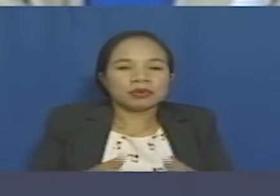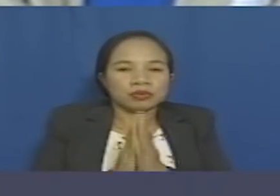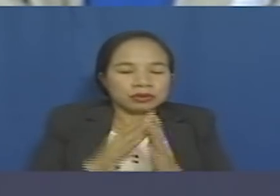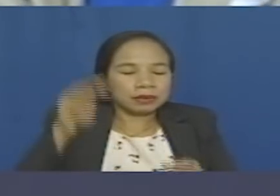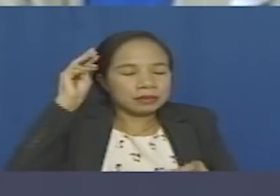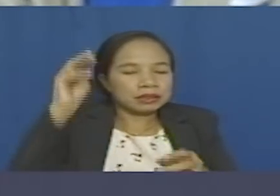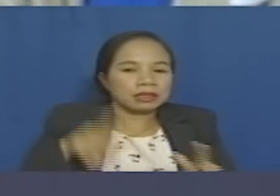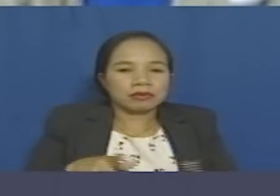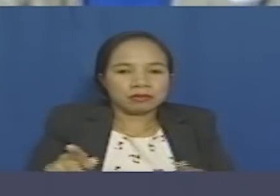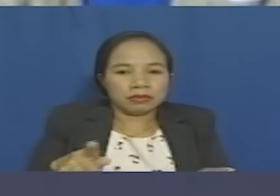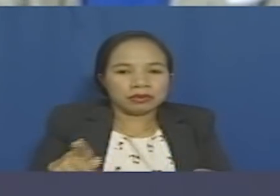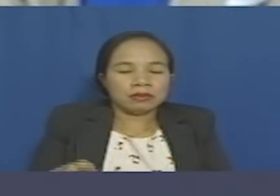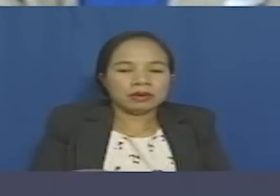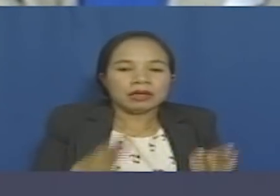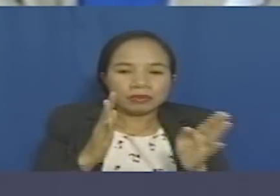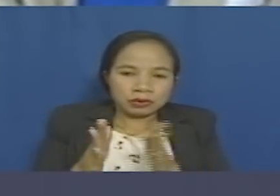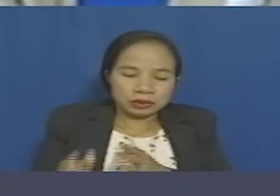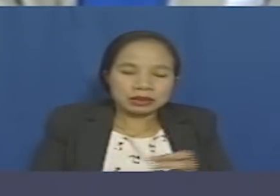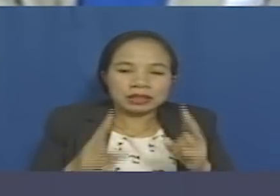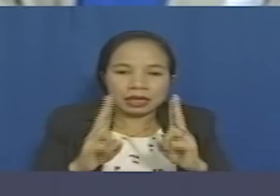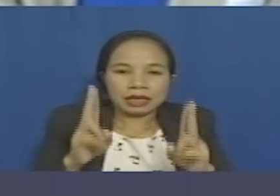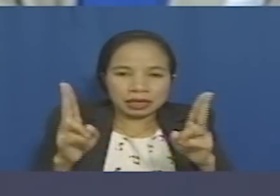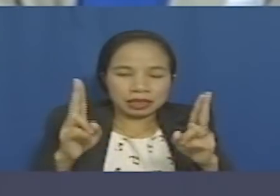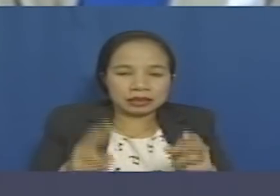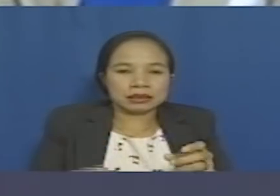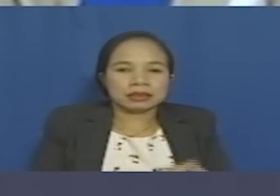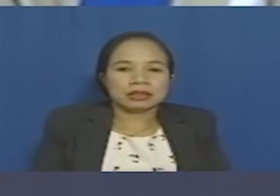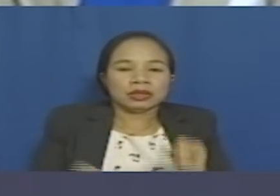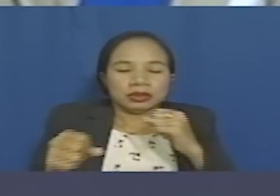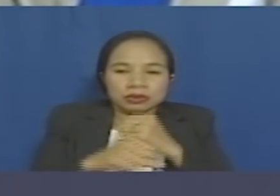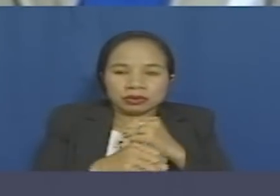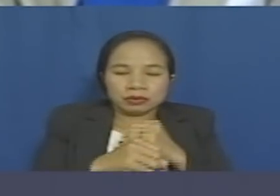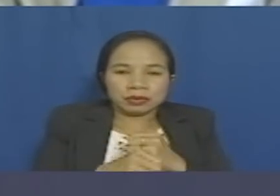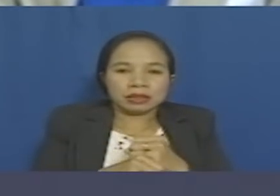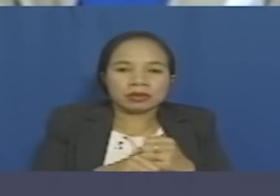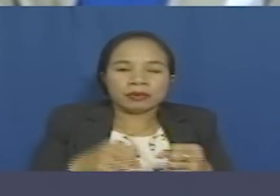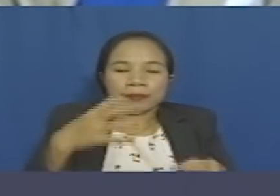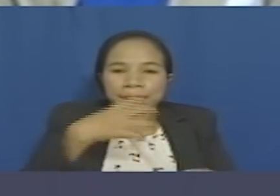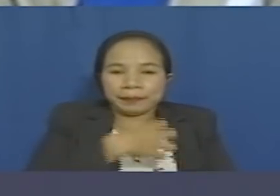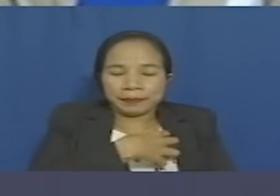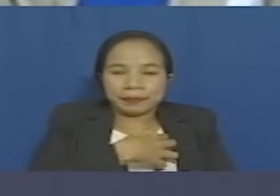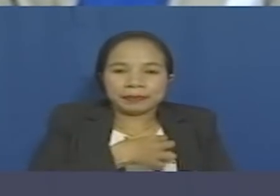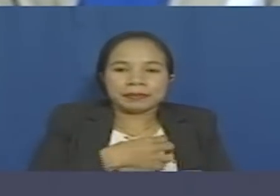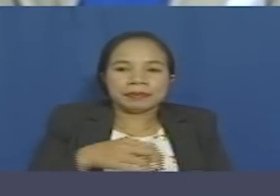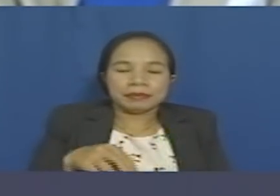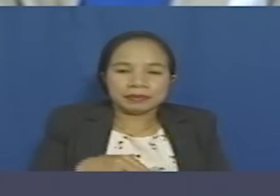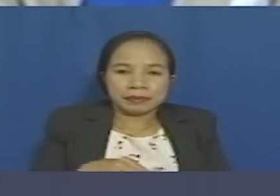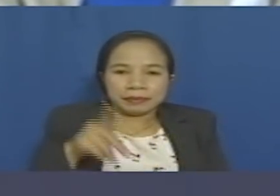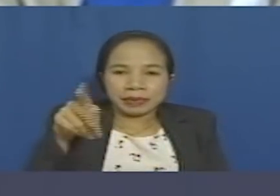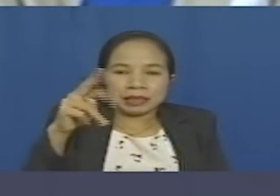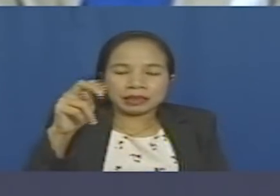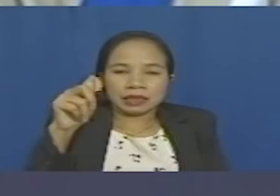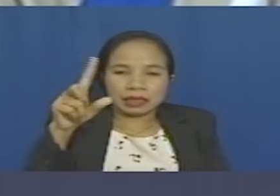Ministério Público a tu processa malais. Suspeito oknum PNTL nebe maka